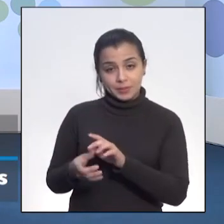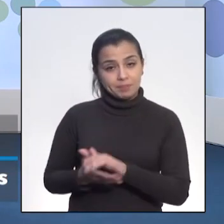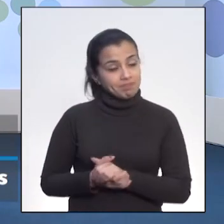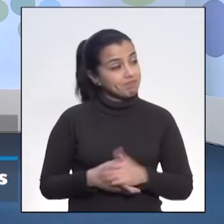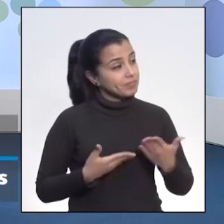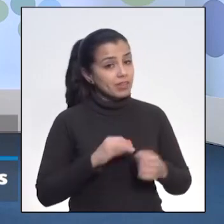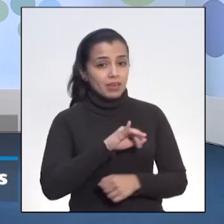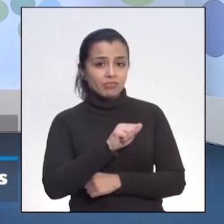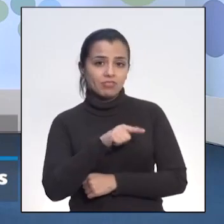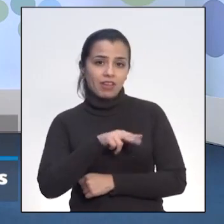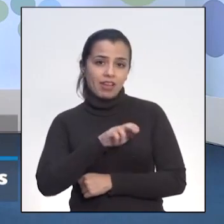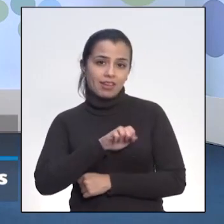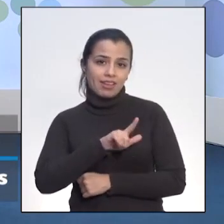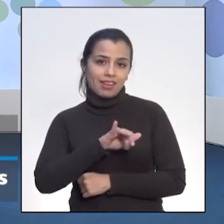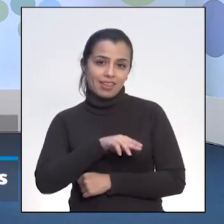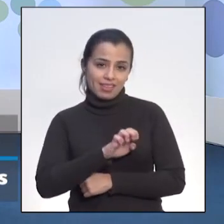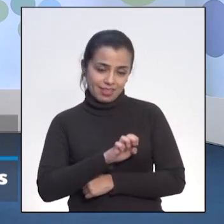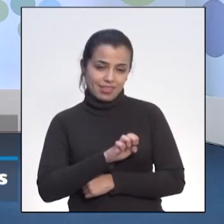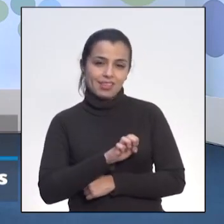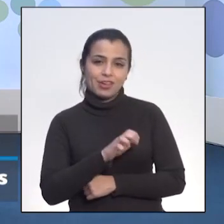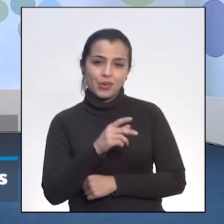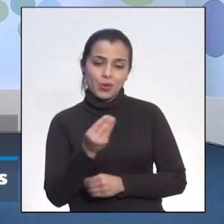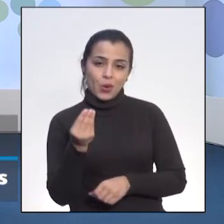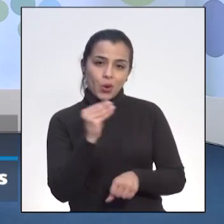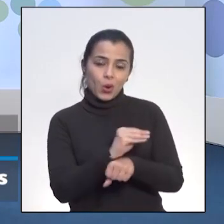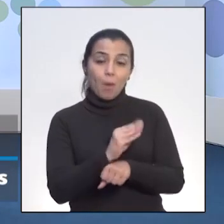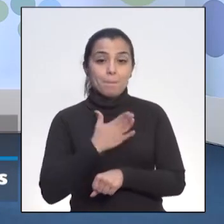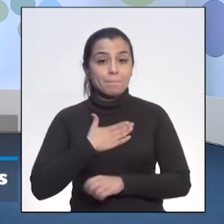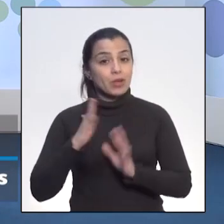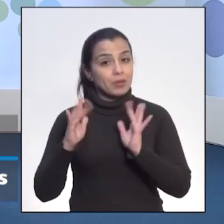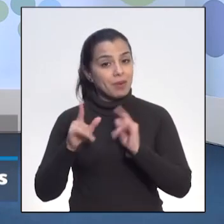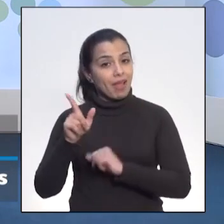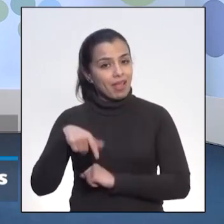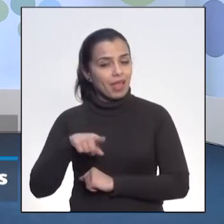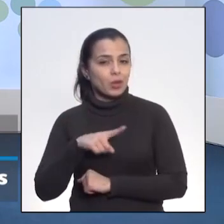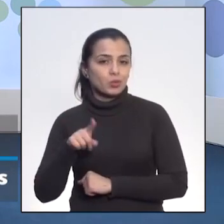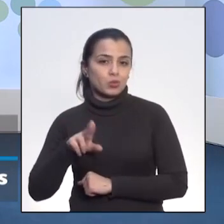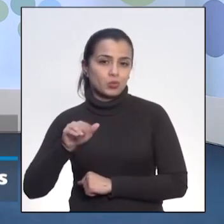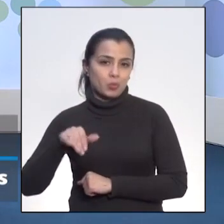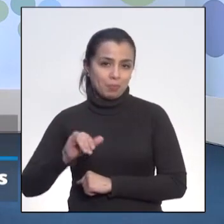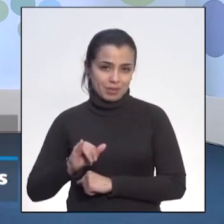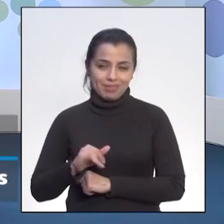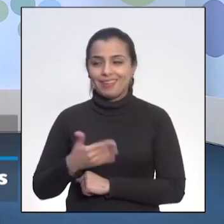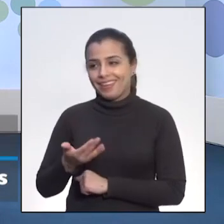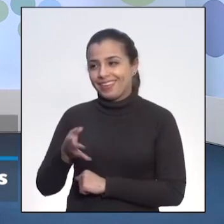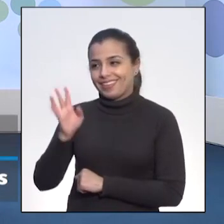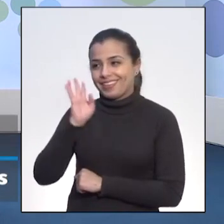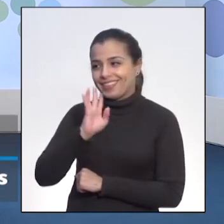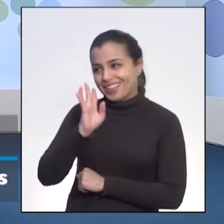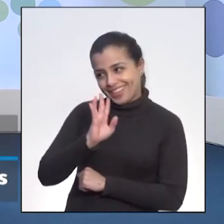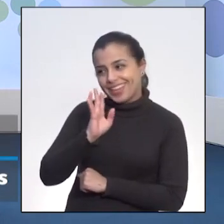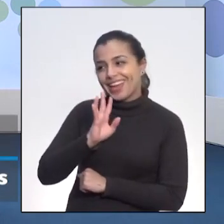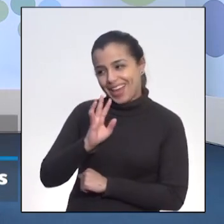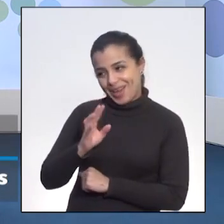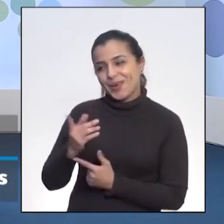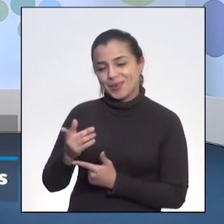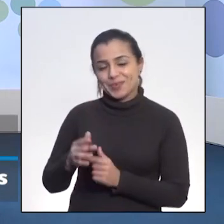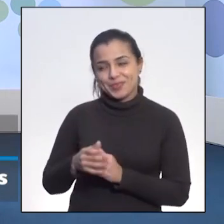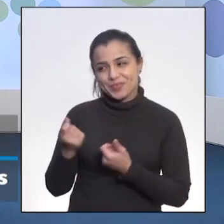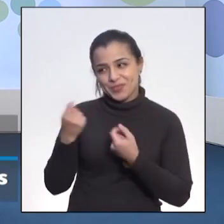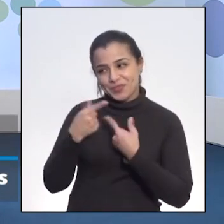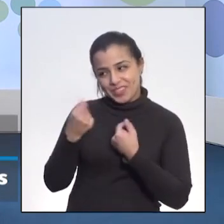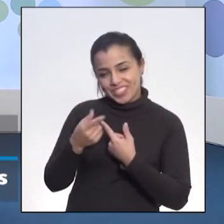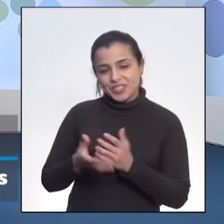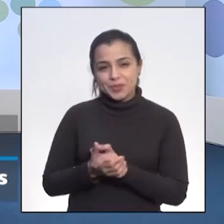Jaqueline colocou aqui, Meu Namorado é um Zumbi. Meu Namorado é um Zumbi. Esse filme é bem divertido. Divertido e trágico, né? Mas é bem legal também.